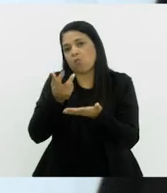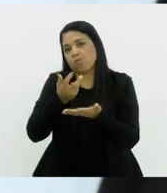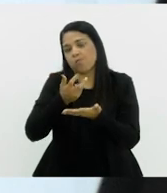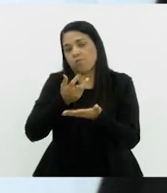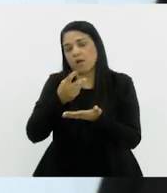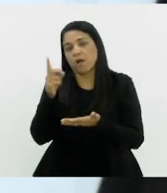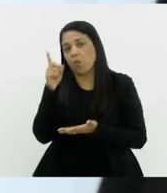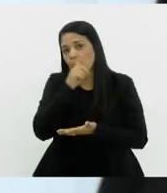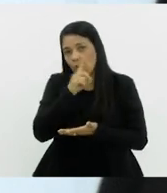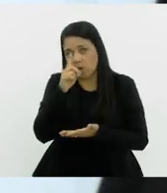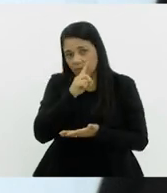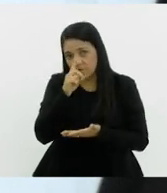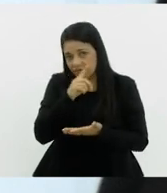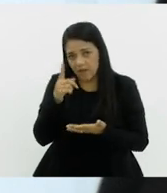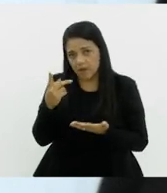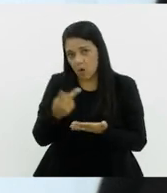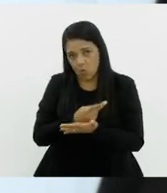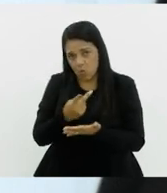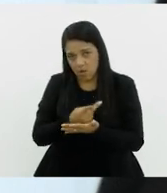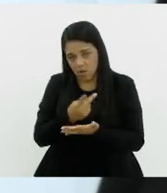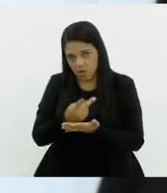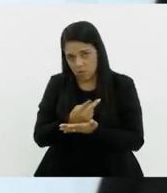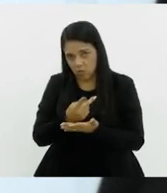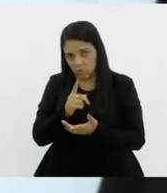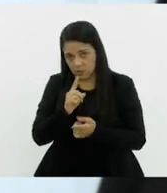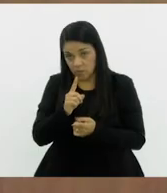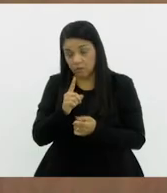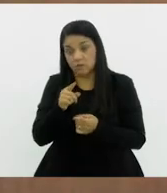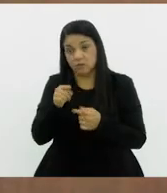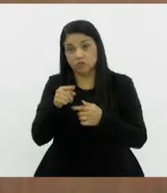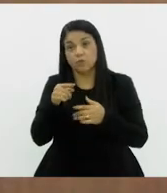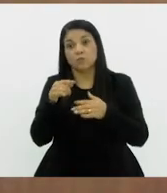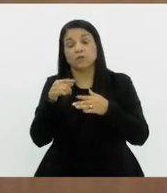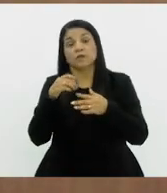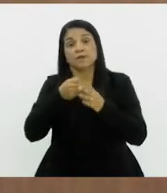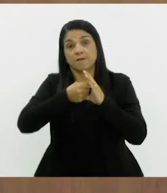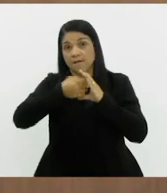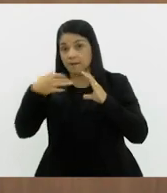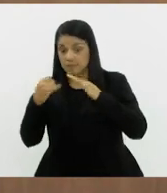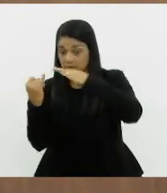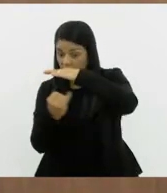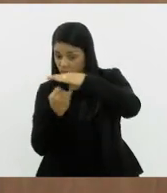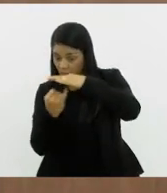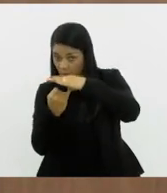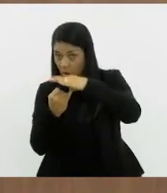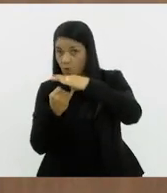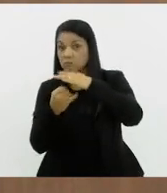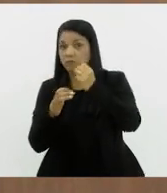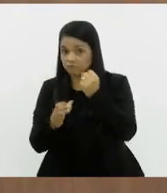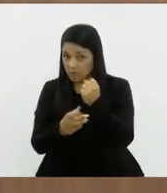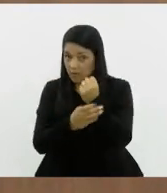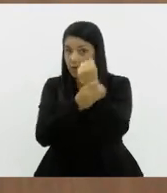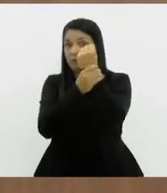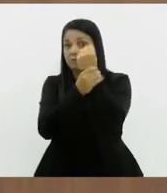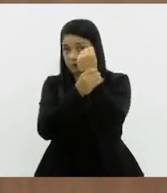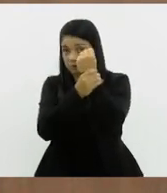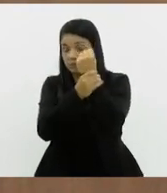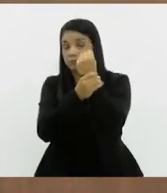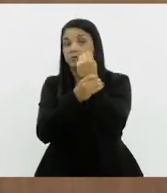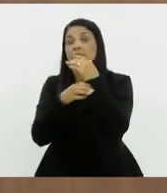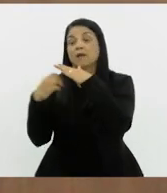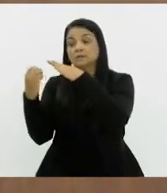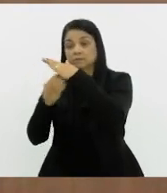muito menos das rotas. Então, nós estamos em caráter informal garantindo que, imediatamente, as empresas que trabalham com